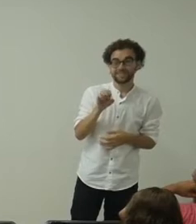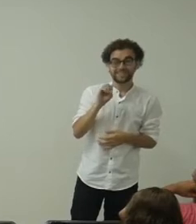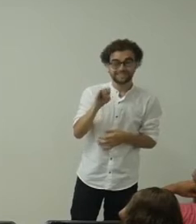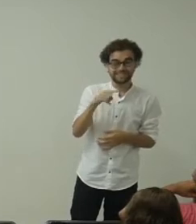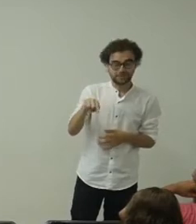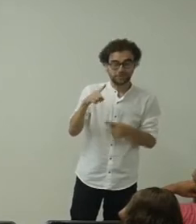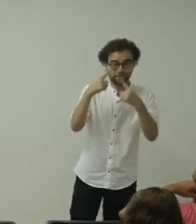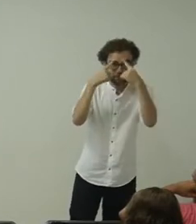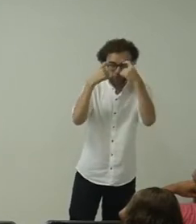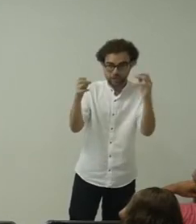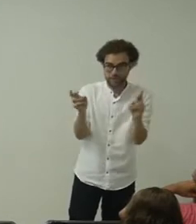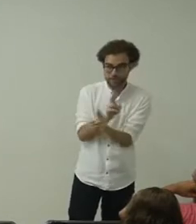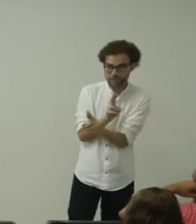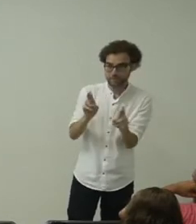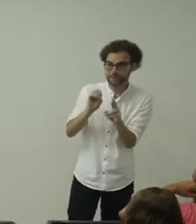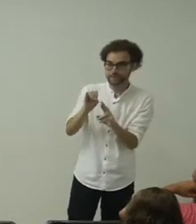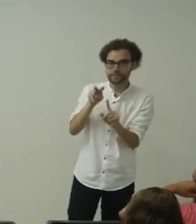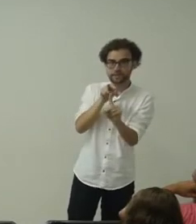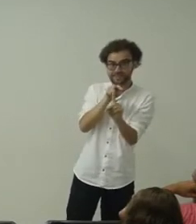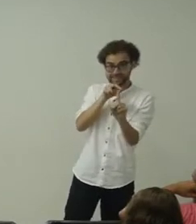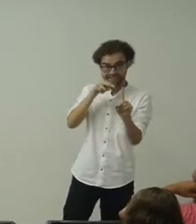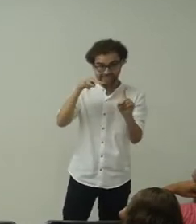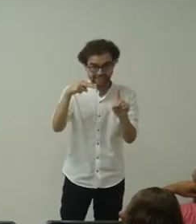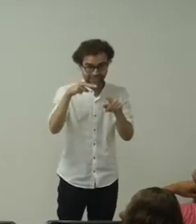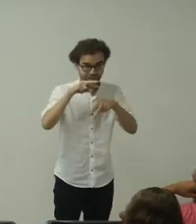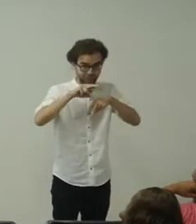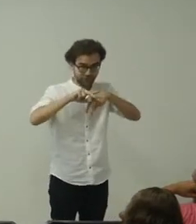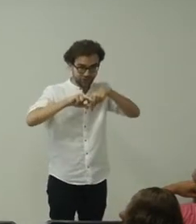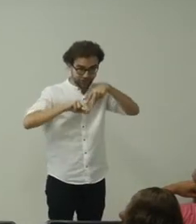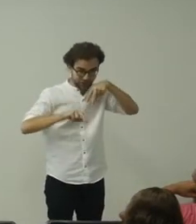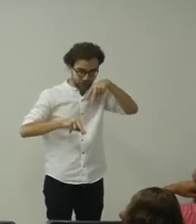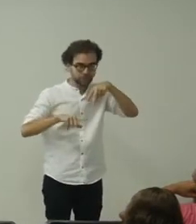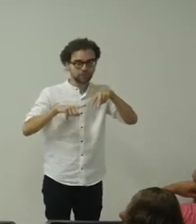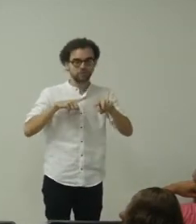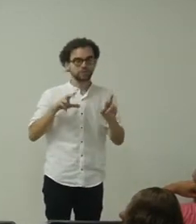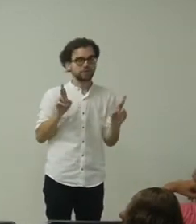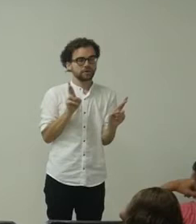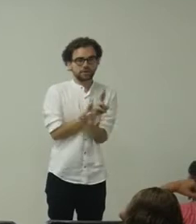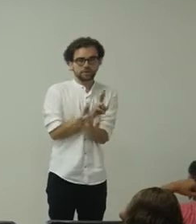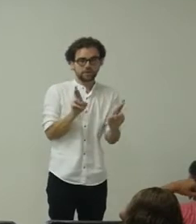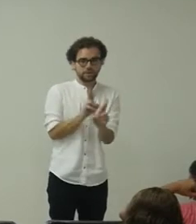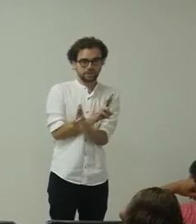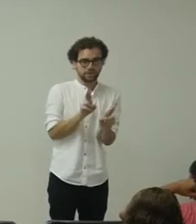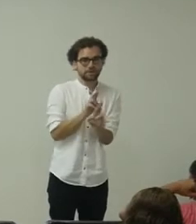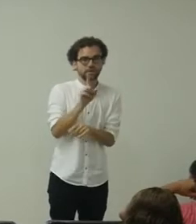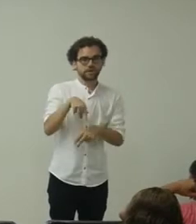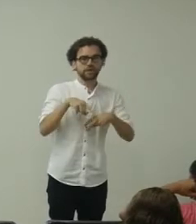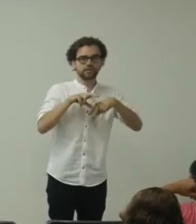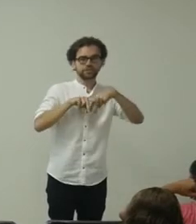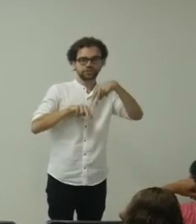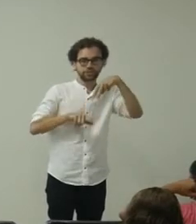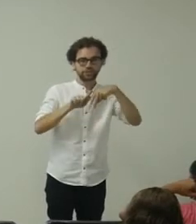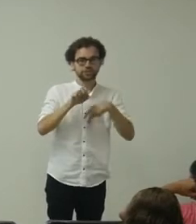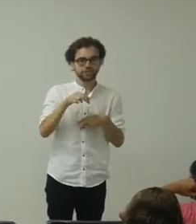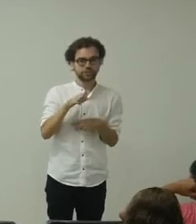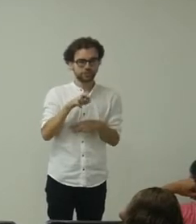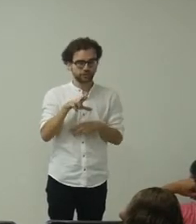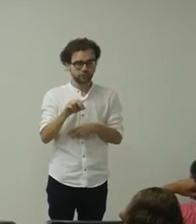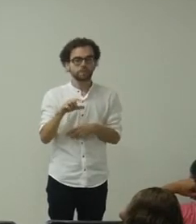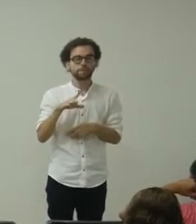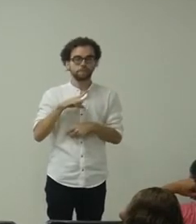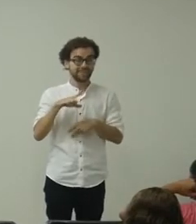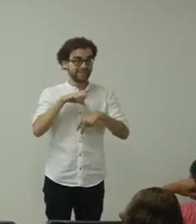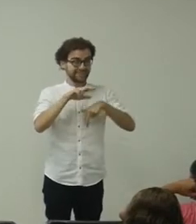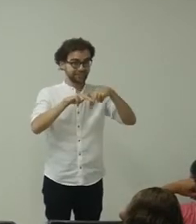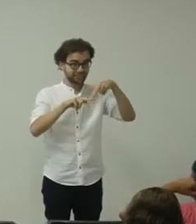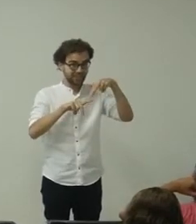e essa violência é a partir de uma perspectiva de gênero, é em relação a gênero, então eu tenho um gênero que domina o